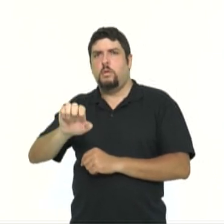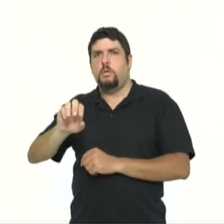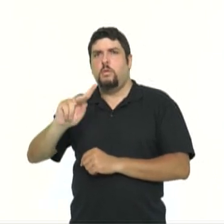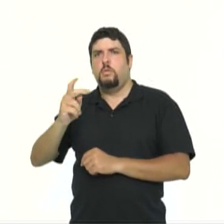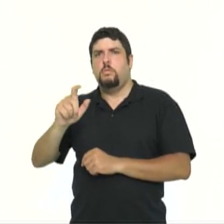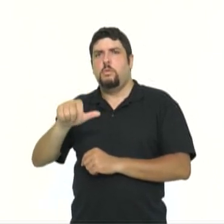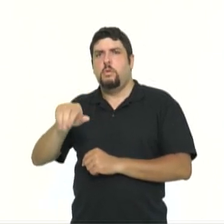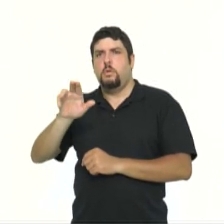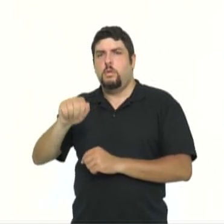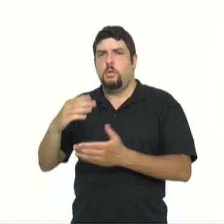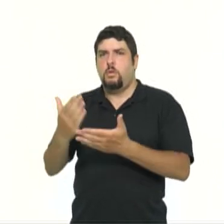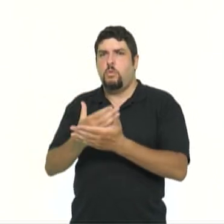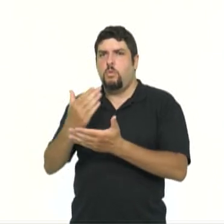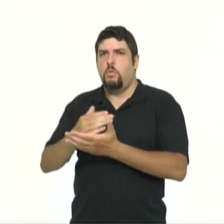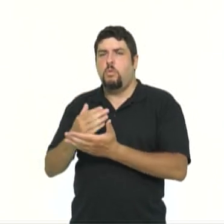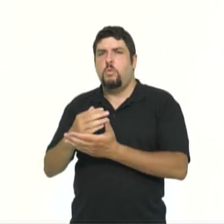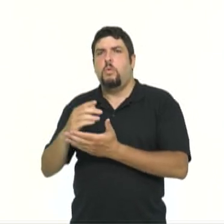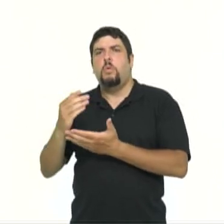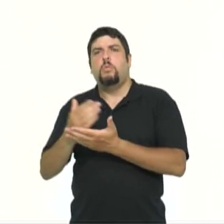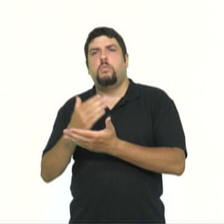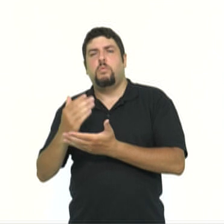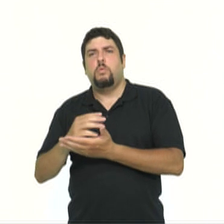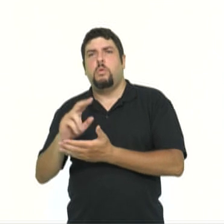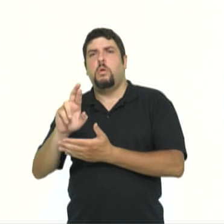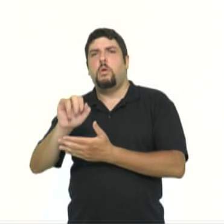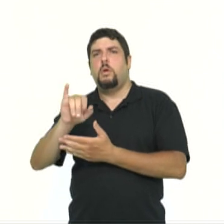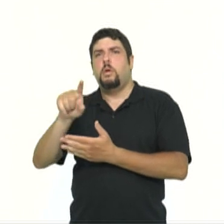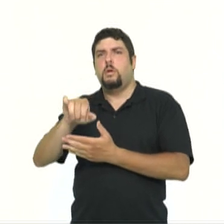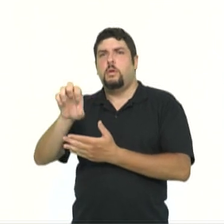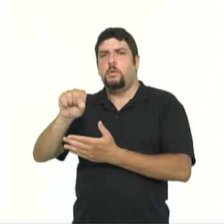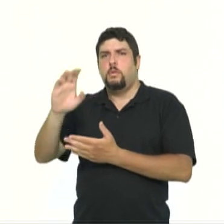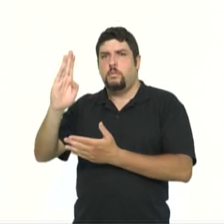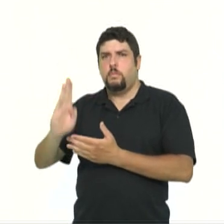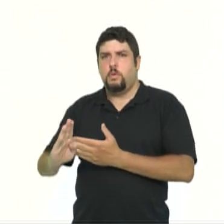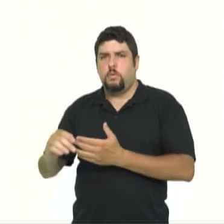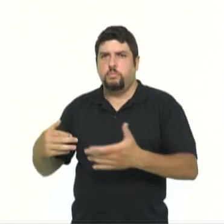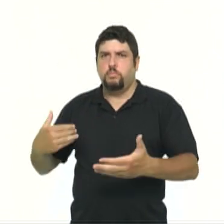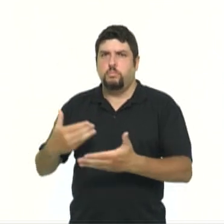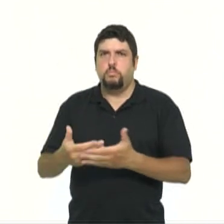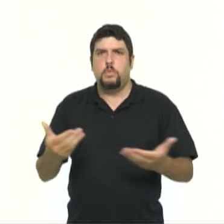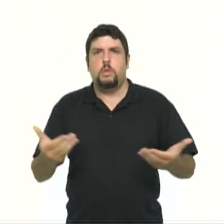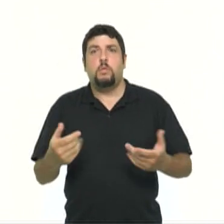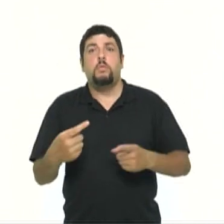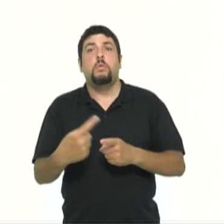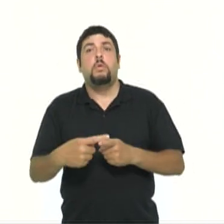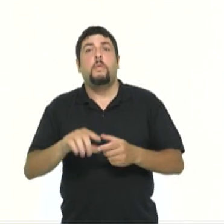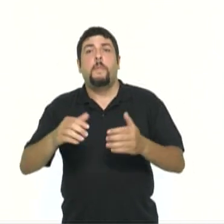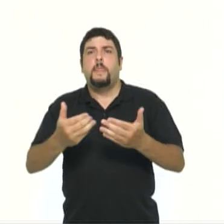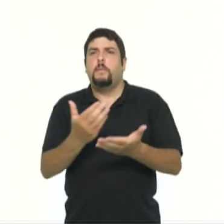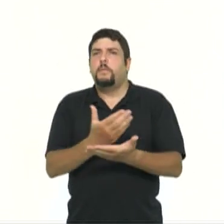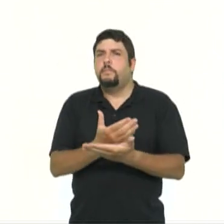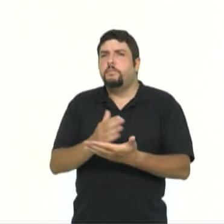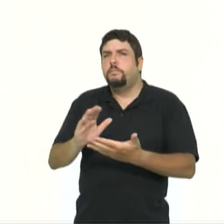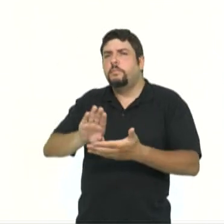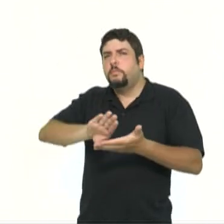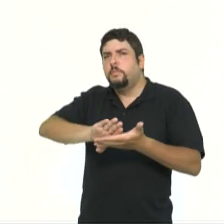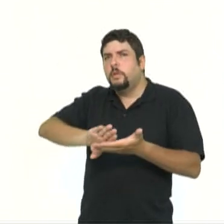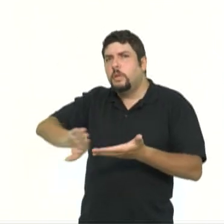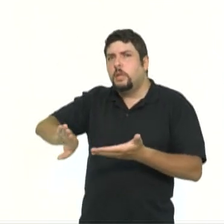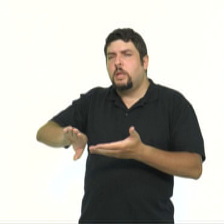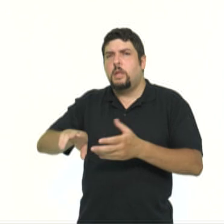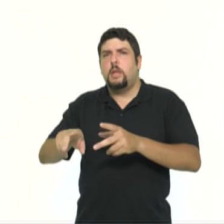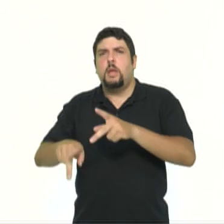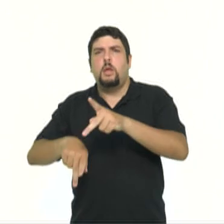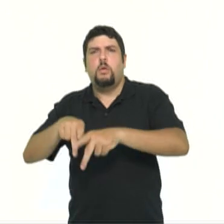do Brasil, se faz presente até os dias atuais, por privar a população das periferias